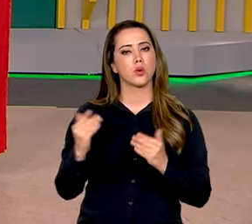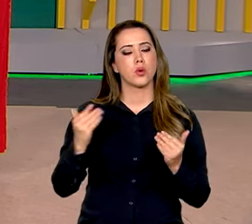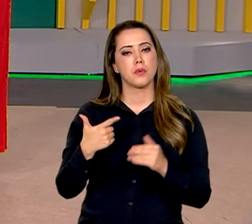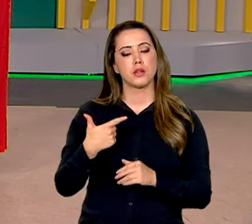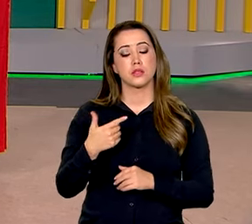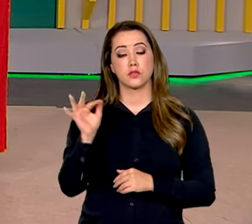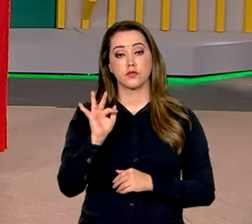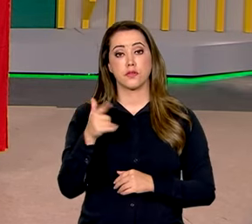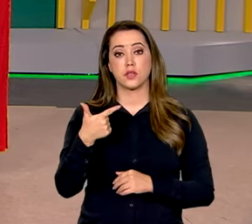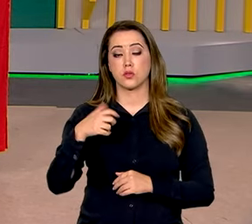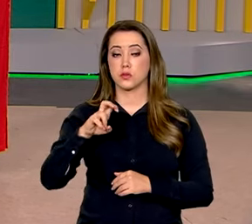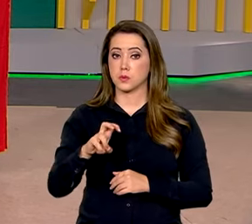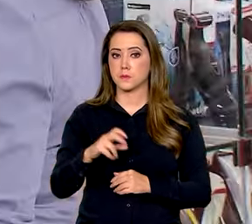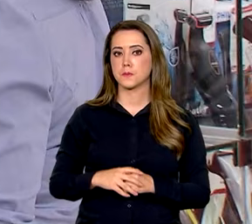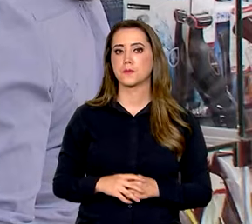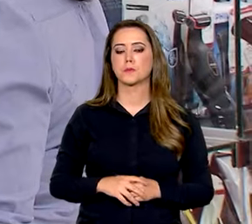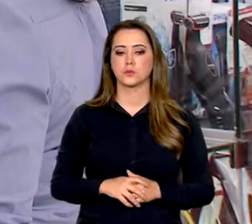desde fevereiro de 2015.